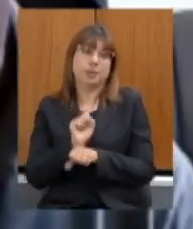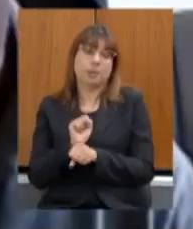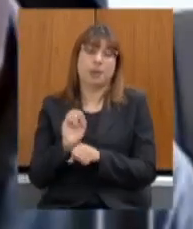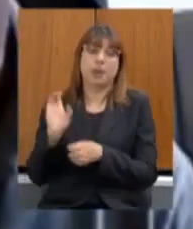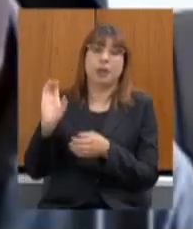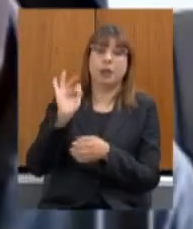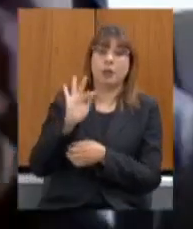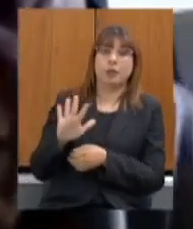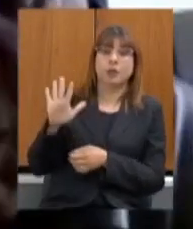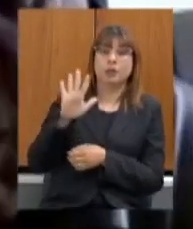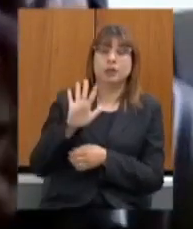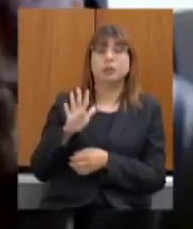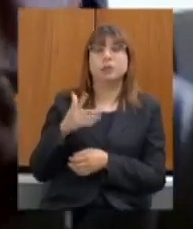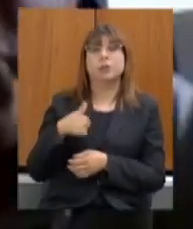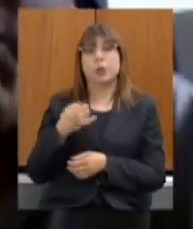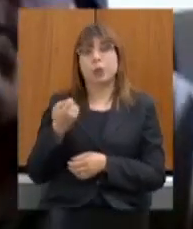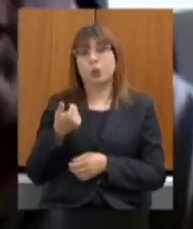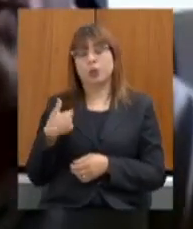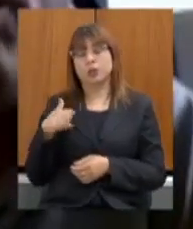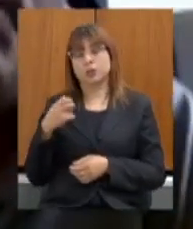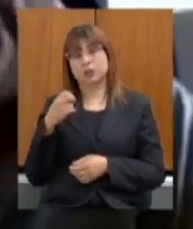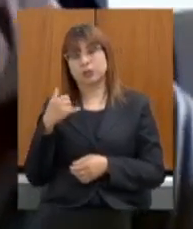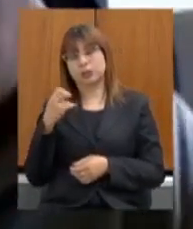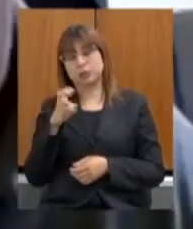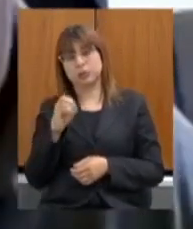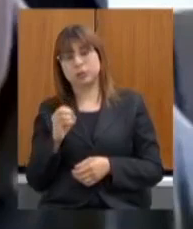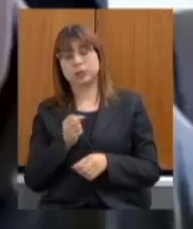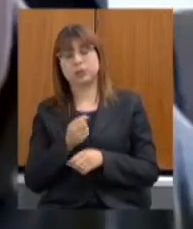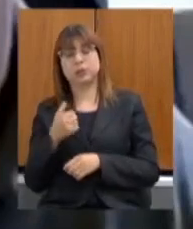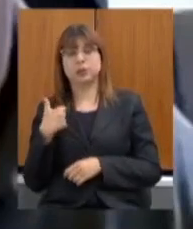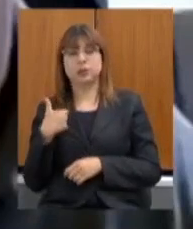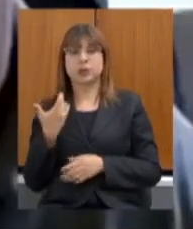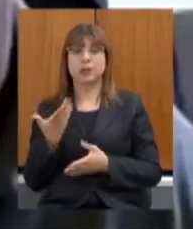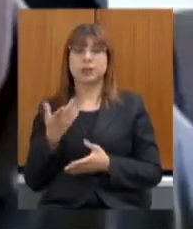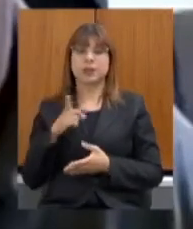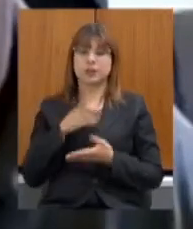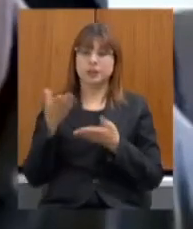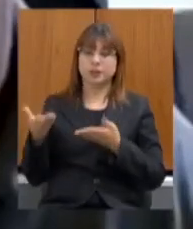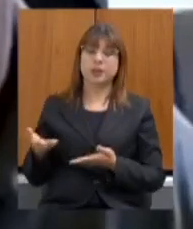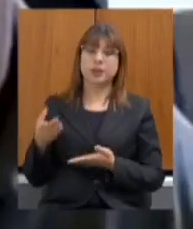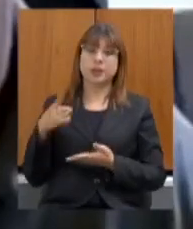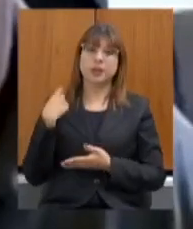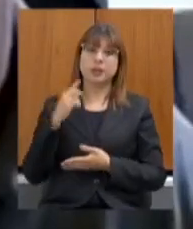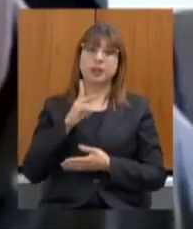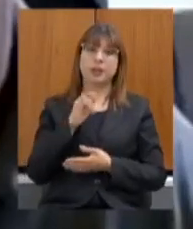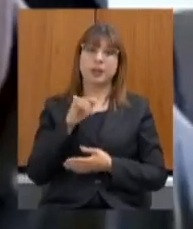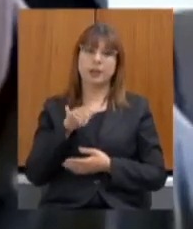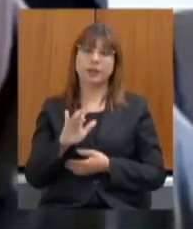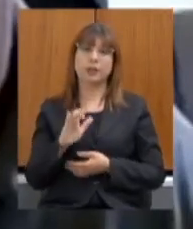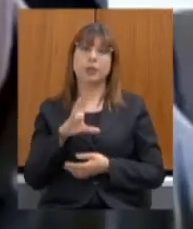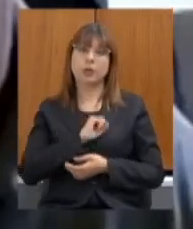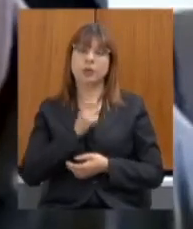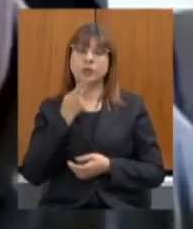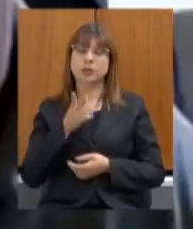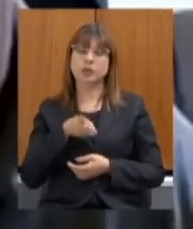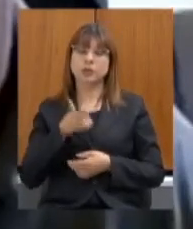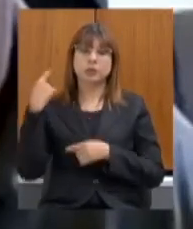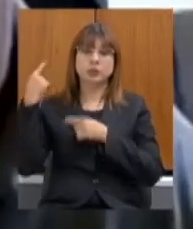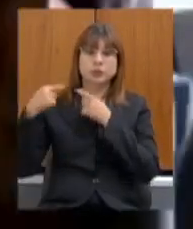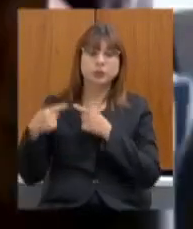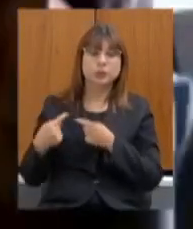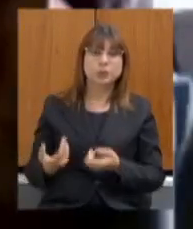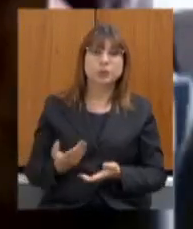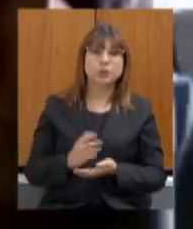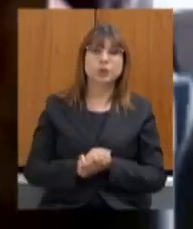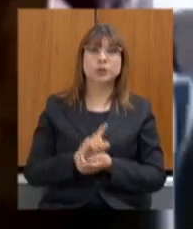eu vejo aí o deputado Eli e o presidente que gostam de citar os claros, o senhor Gilson disse que